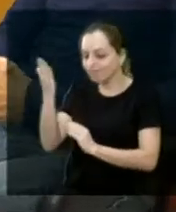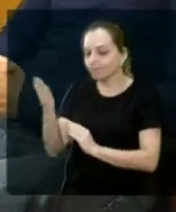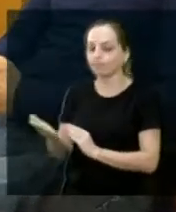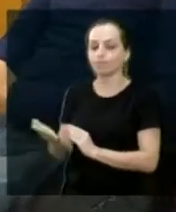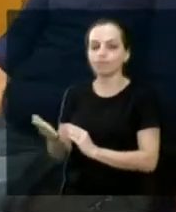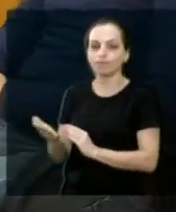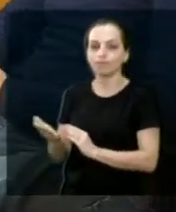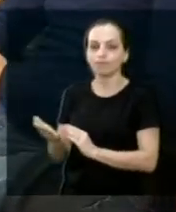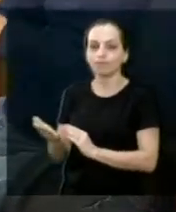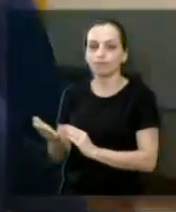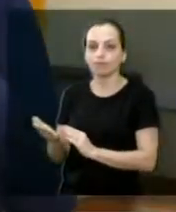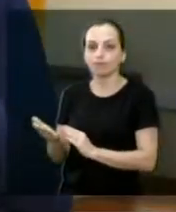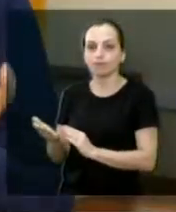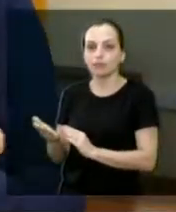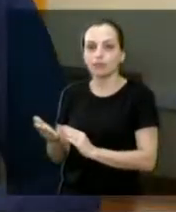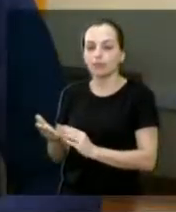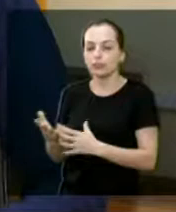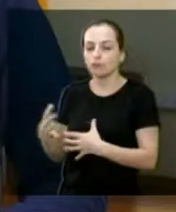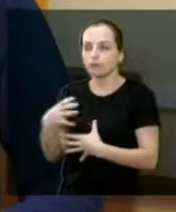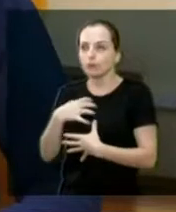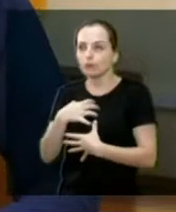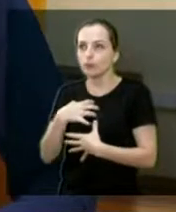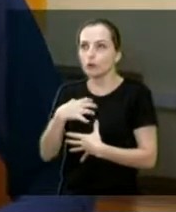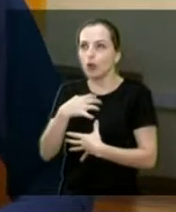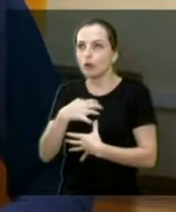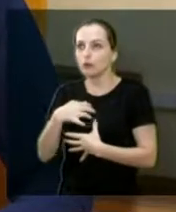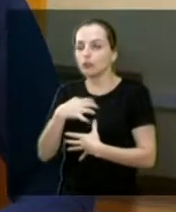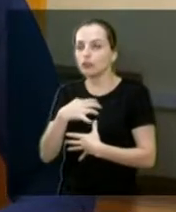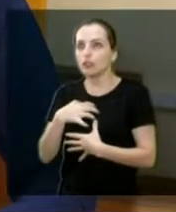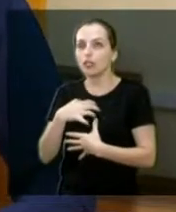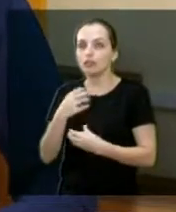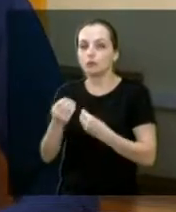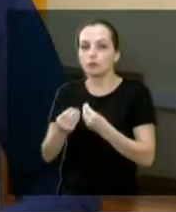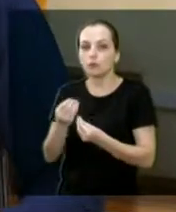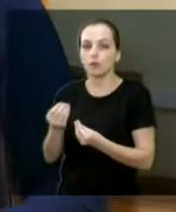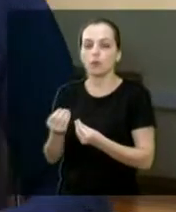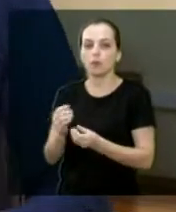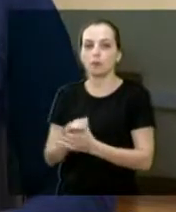percebido, entende? Ficou aquele clima, rapaz, entende? Mas assim,